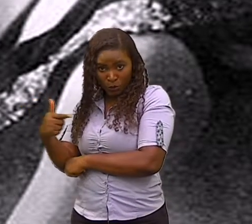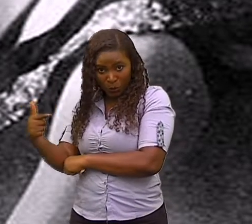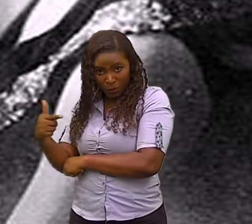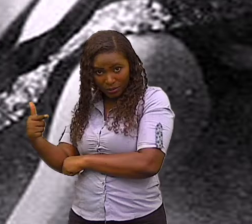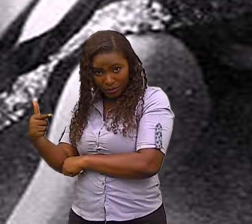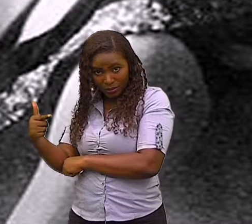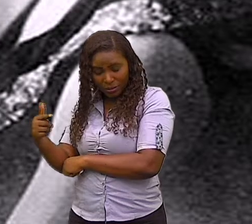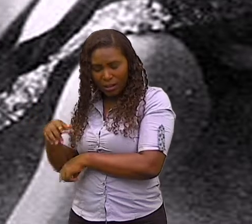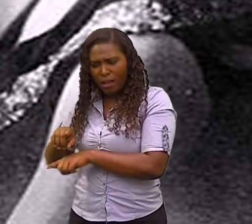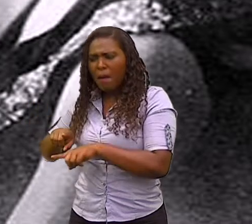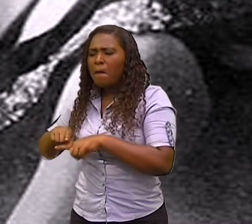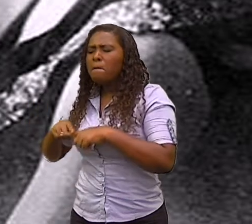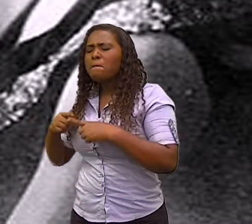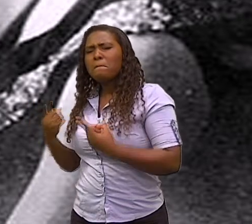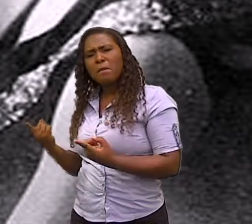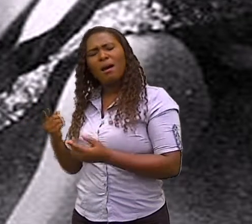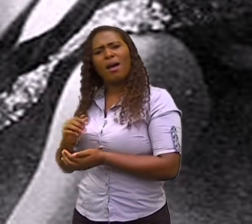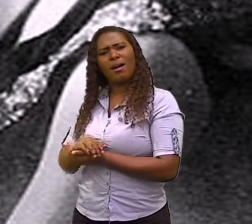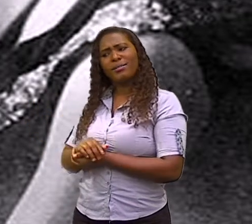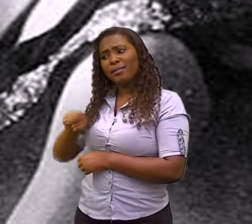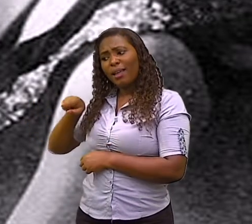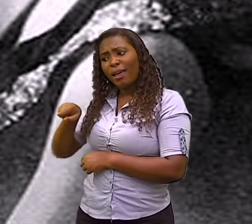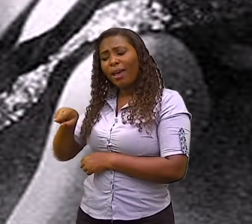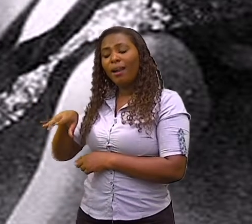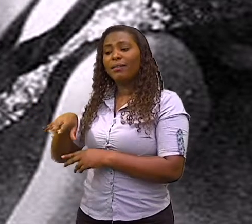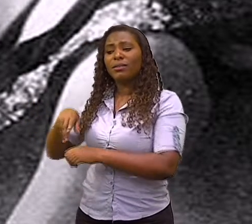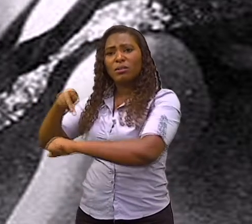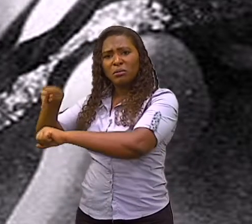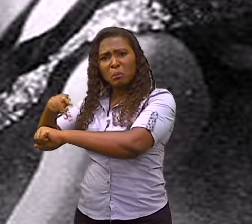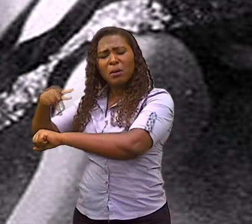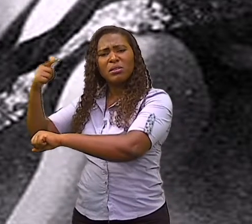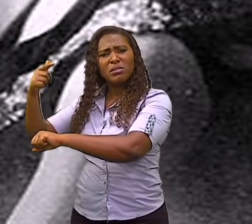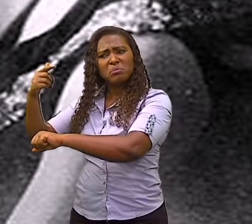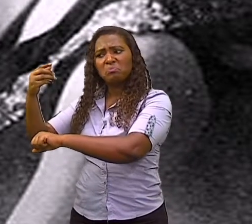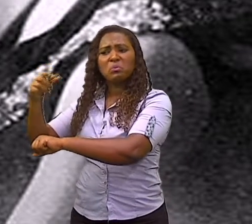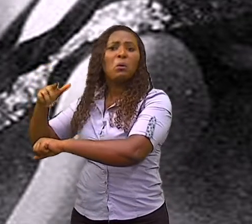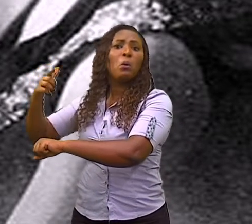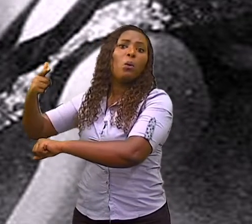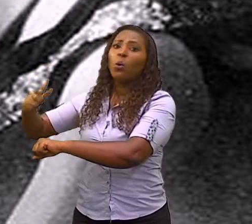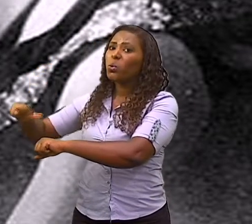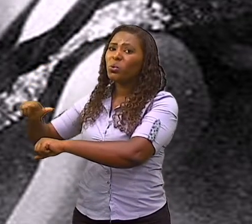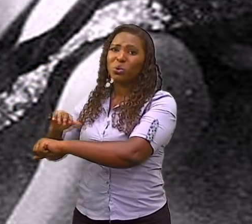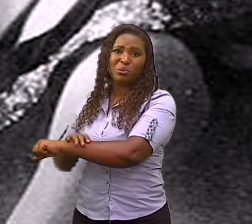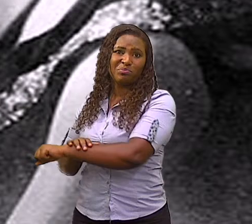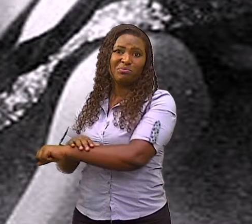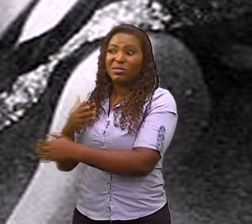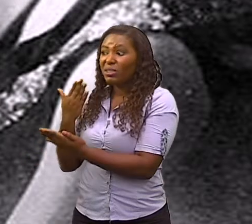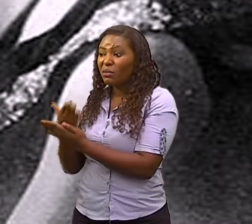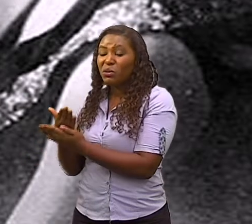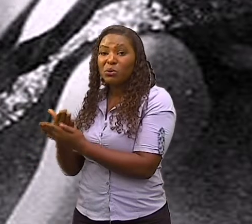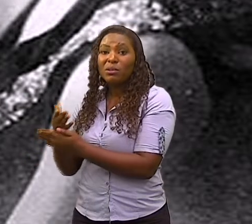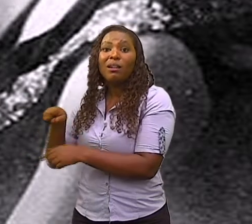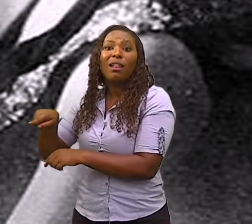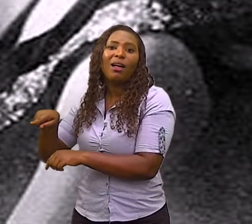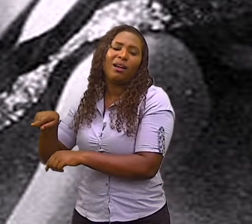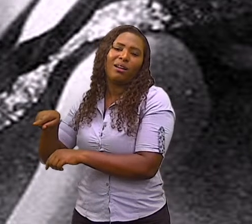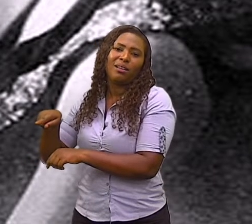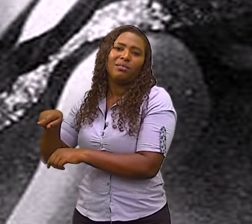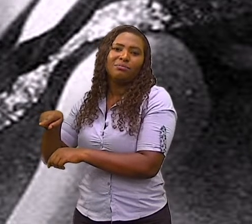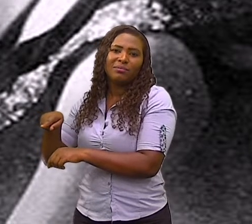Arte Moderna, e Tarsila do Amaral ela não participou, ela ainda estava estudando em Paris.